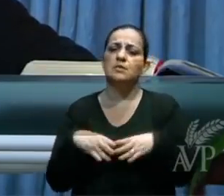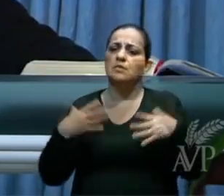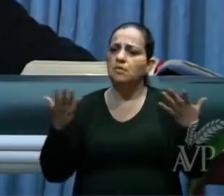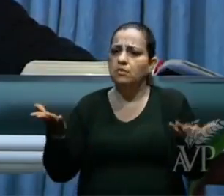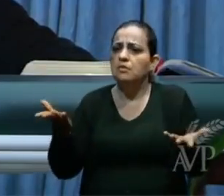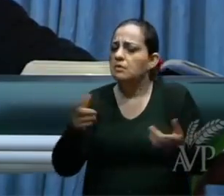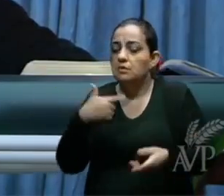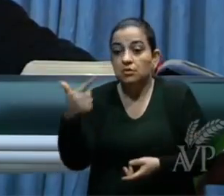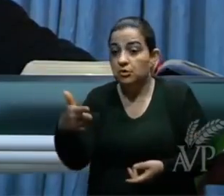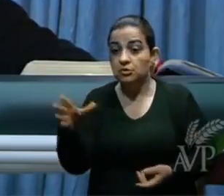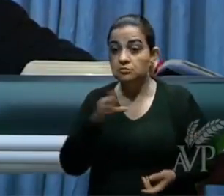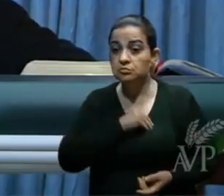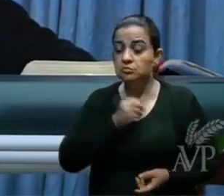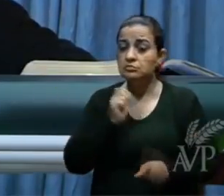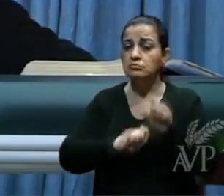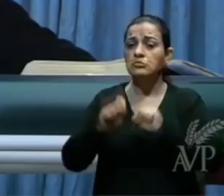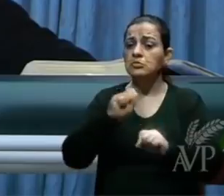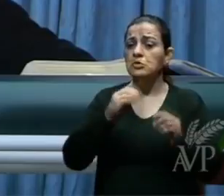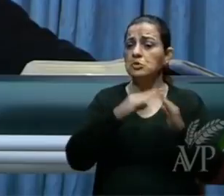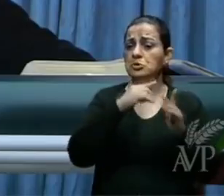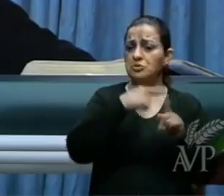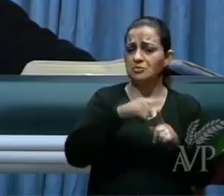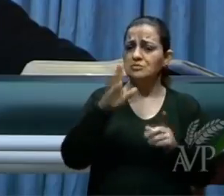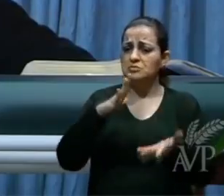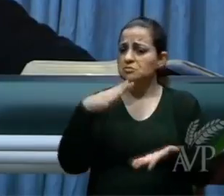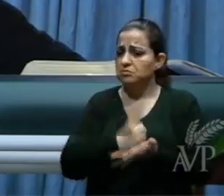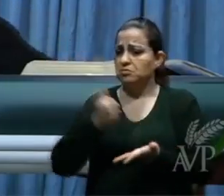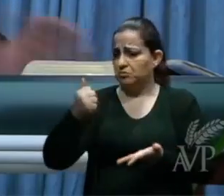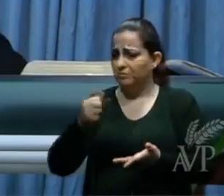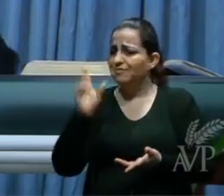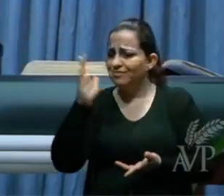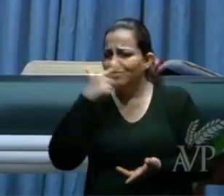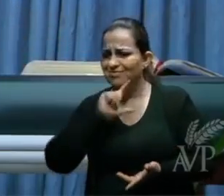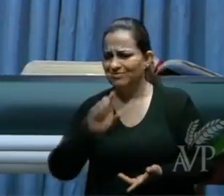pecado então foi porque a igreja acho que a igreja salva